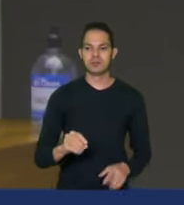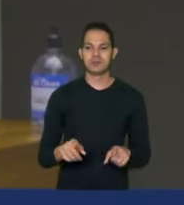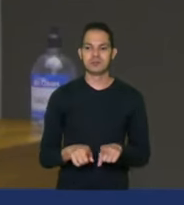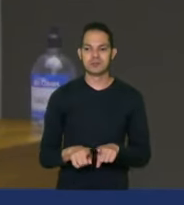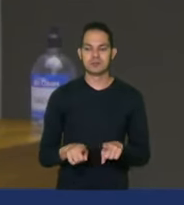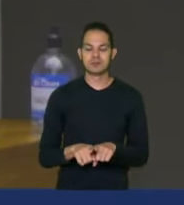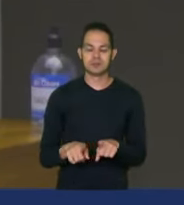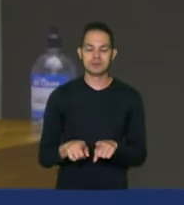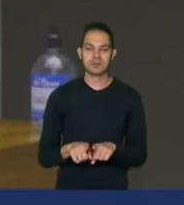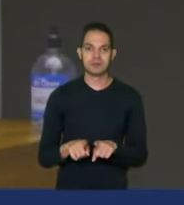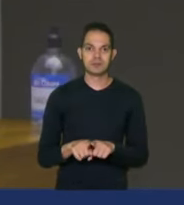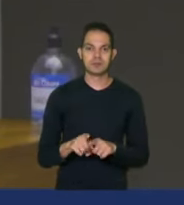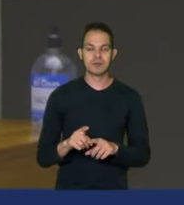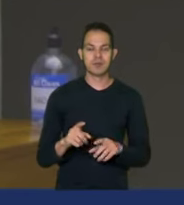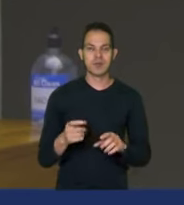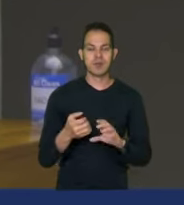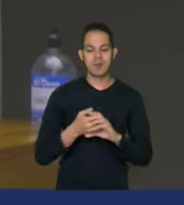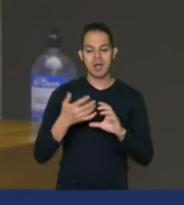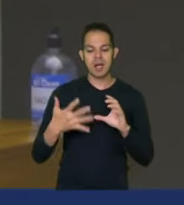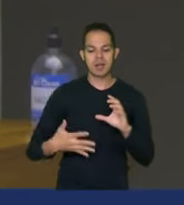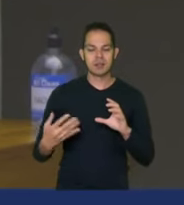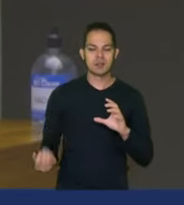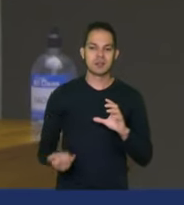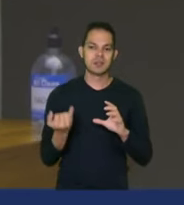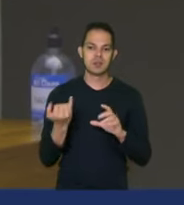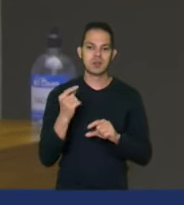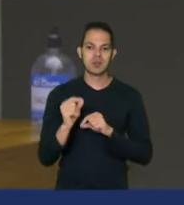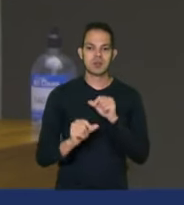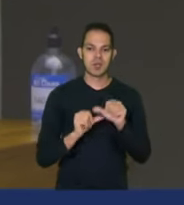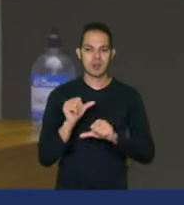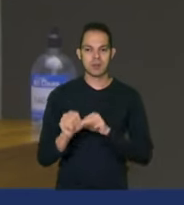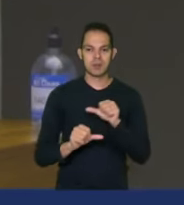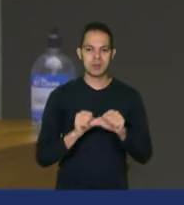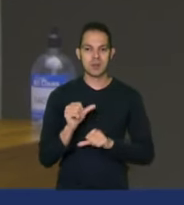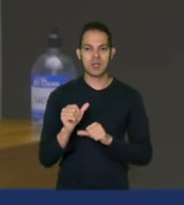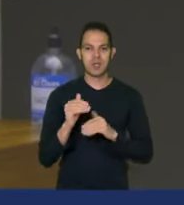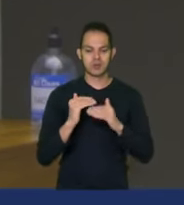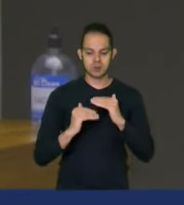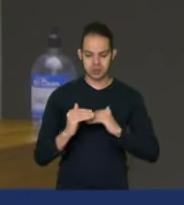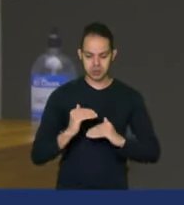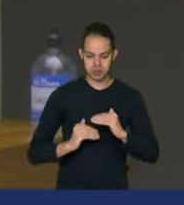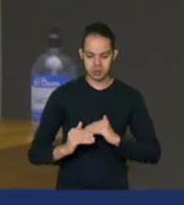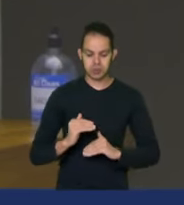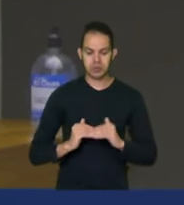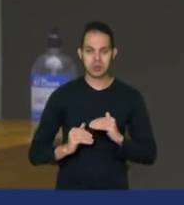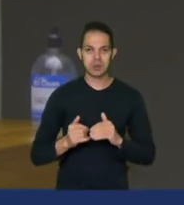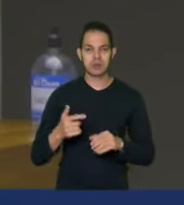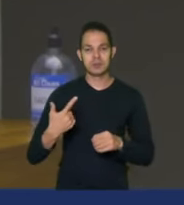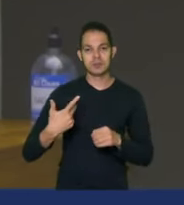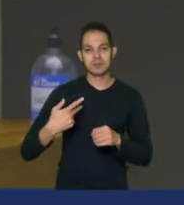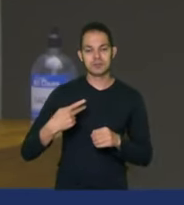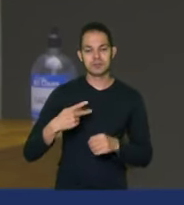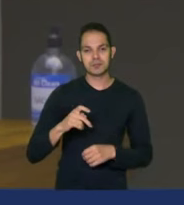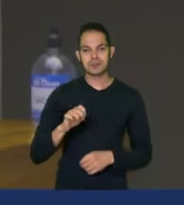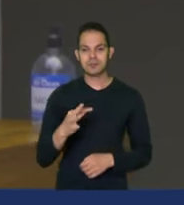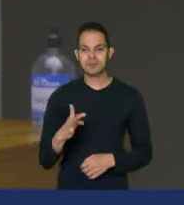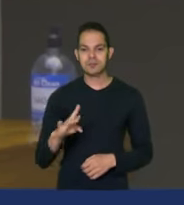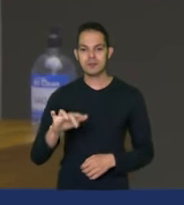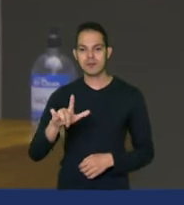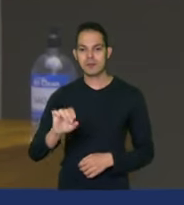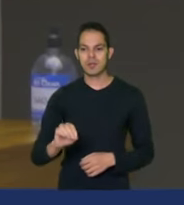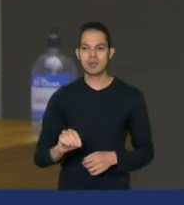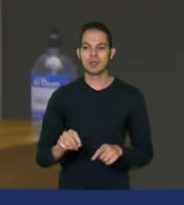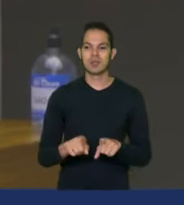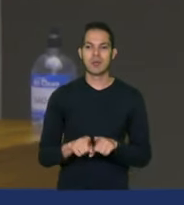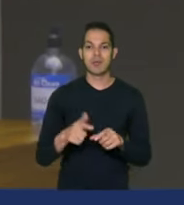de modificar essa estrutura regressiva de exportação de petróleo bruto e importação de